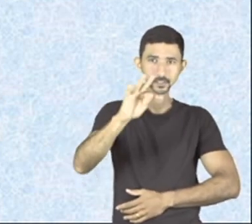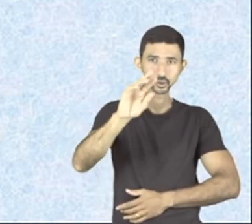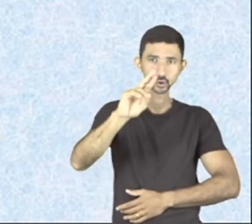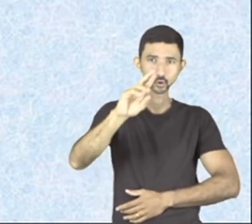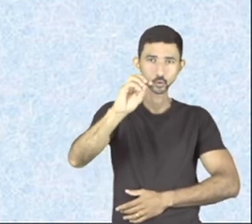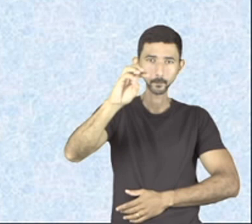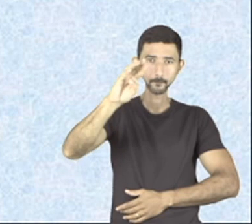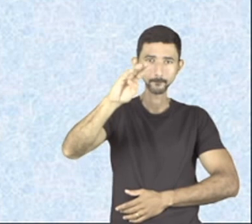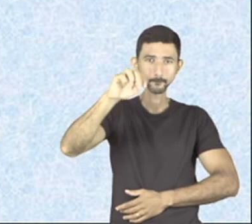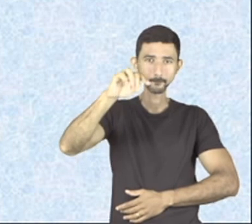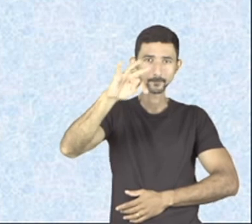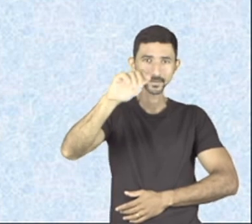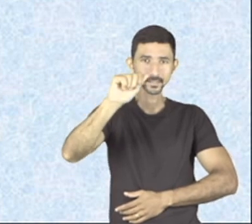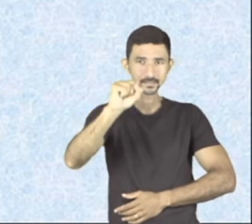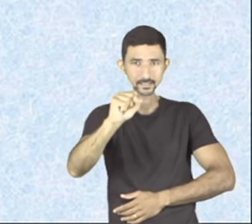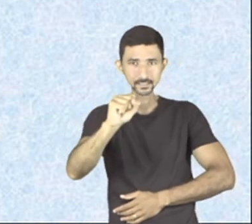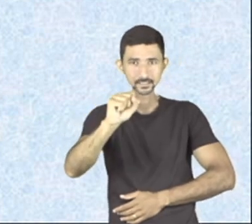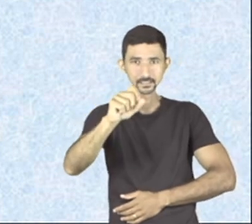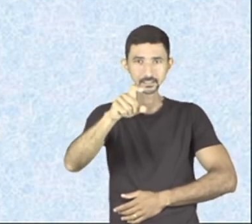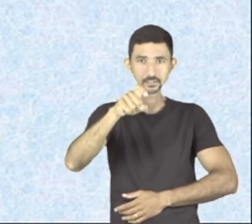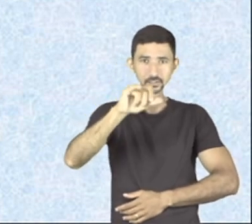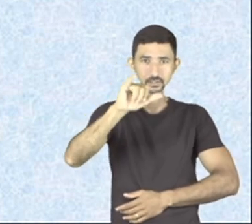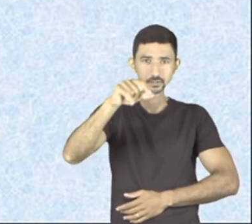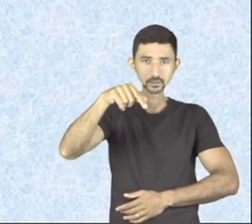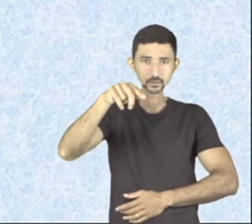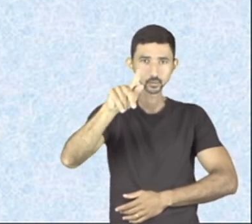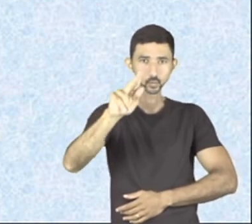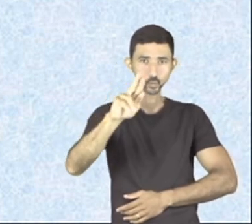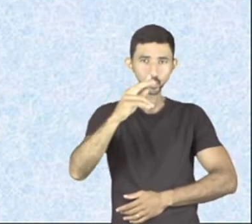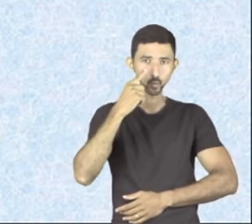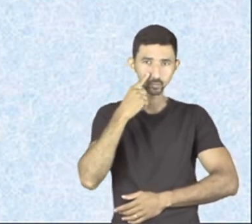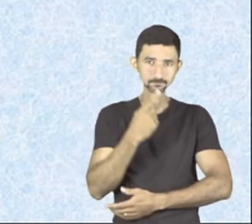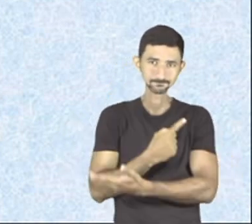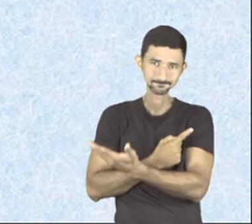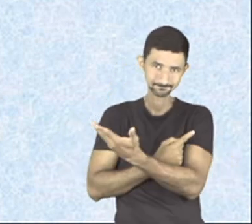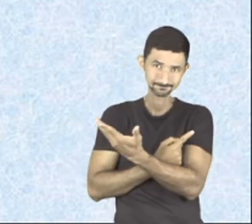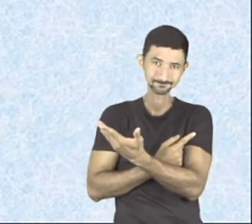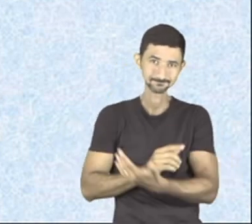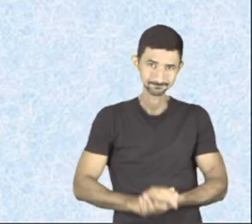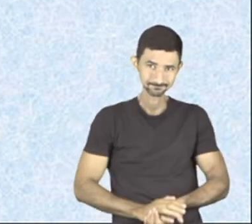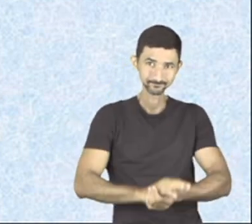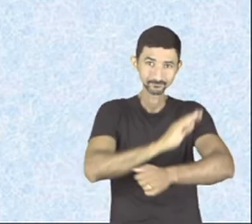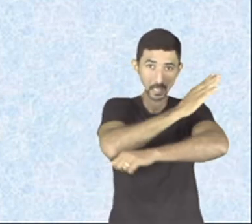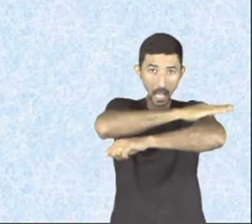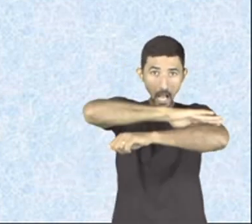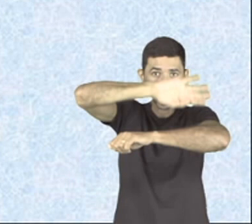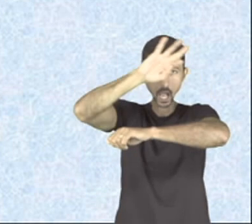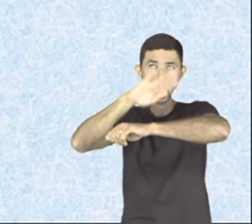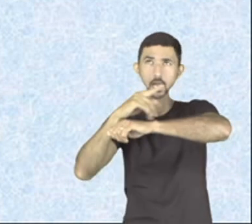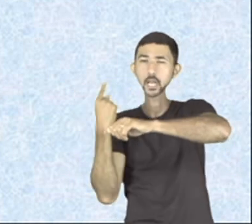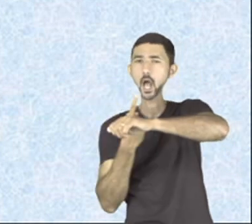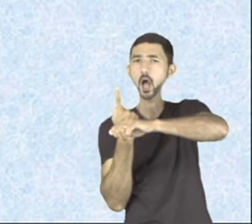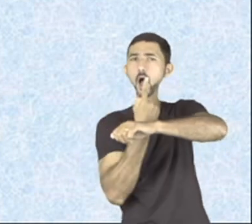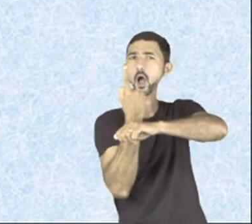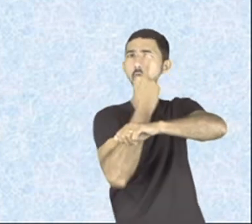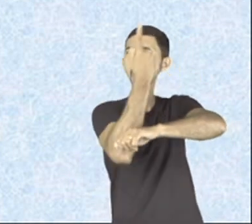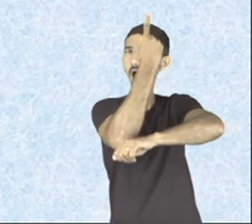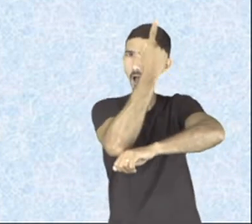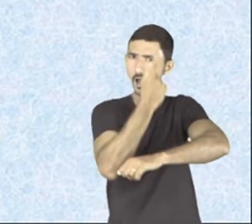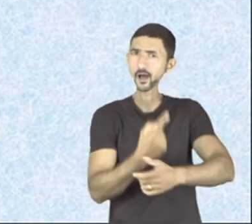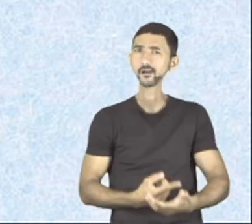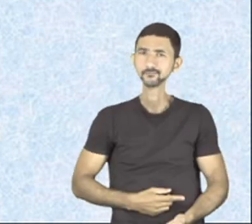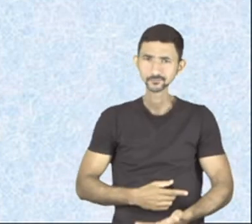nosso estado é a Serra do Acari, com 906 metros de altura. E outro ponto conhecido é a Serra de Carajás,